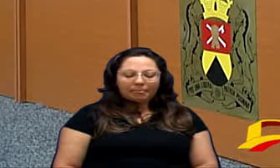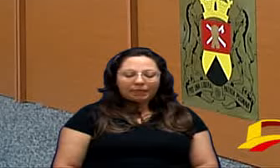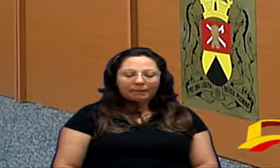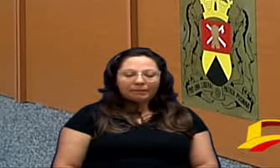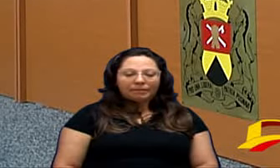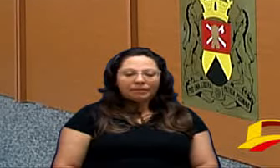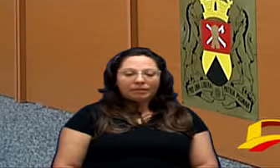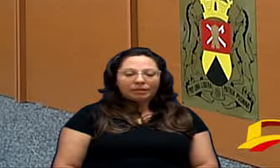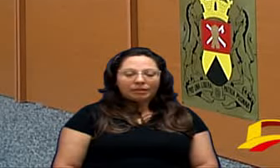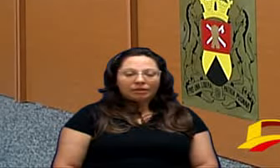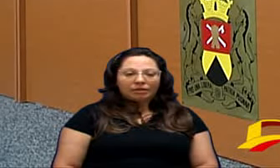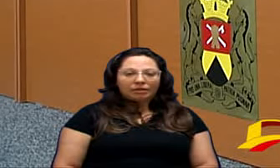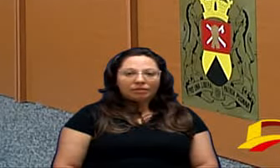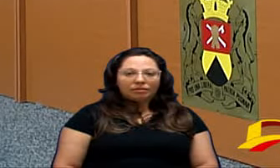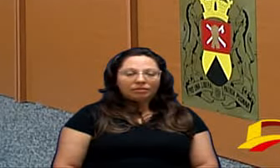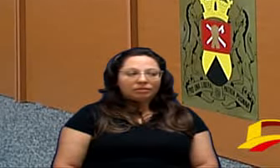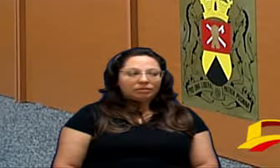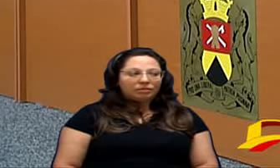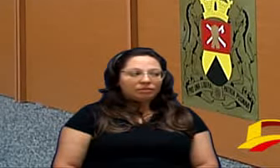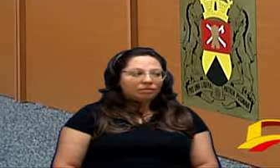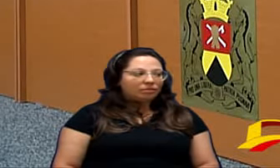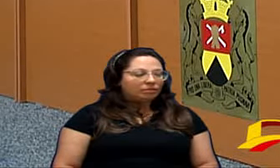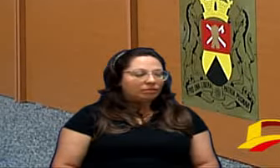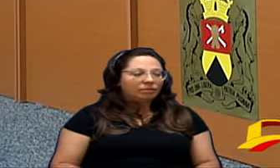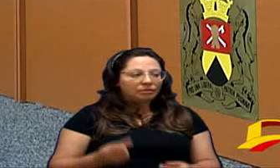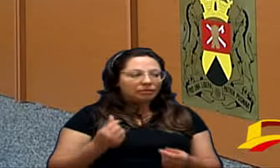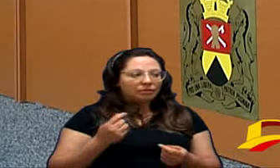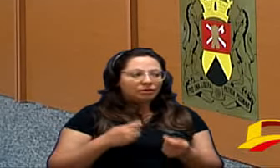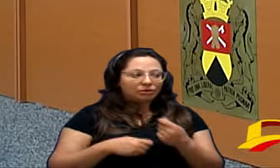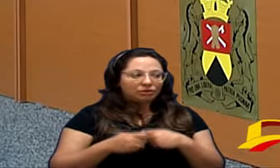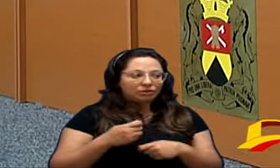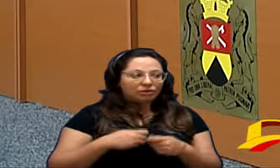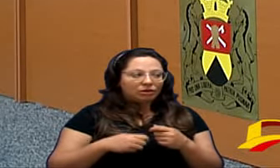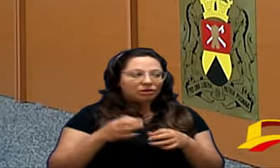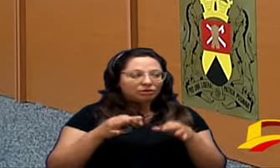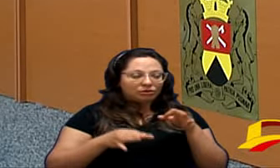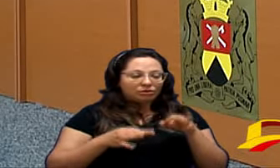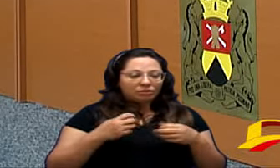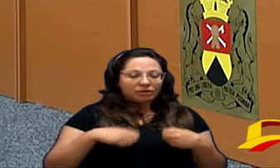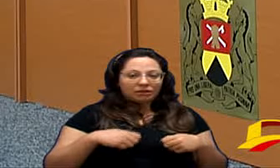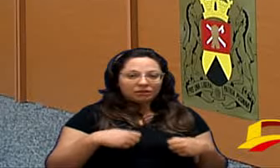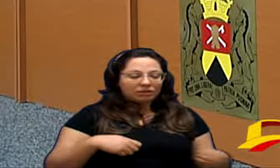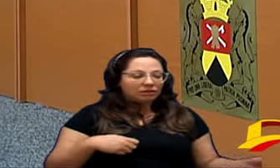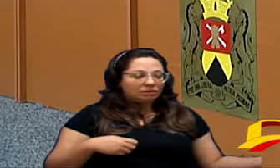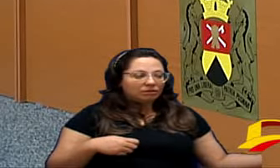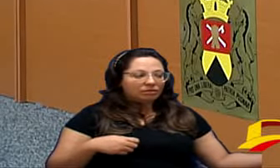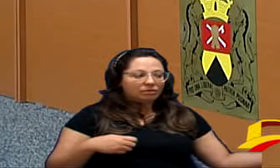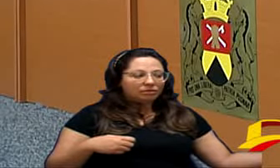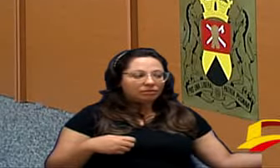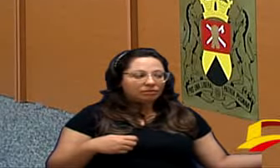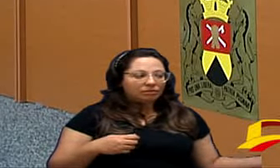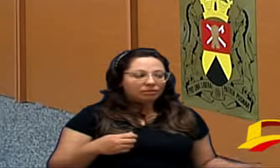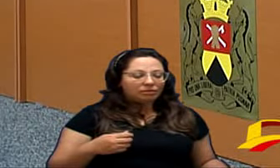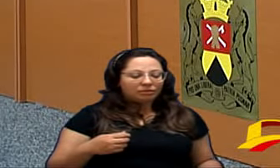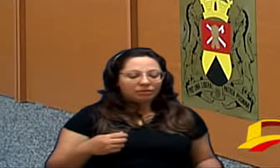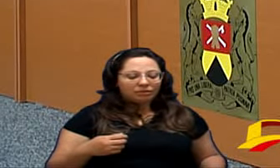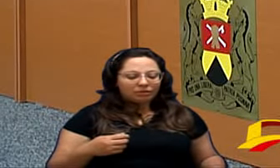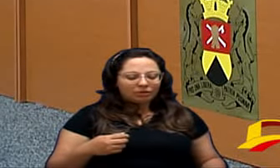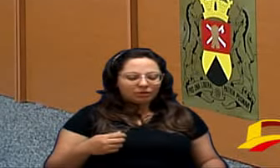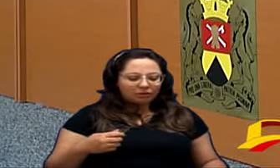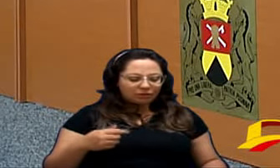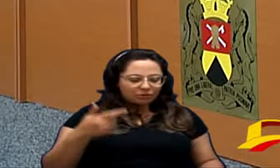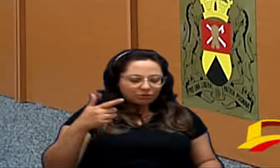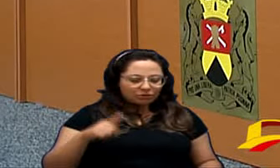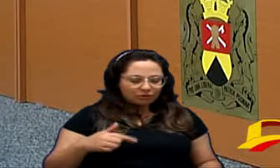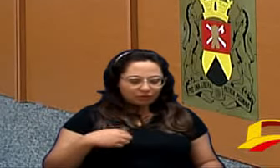funções do secretário as funções para isso tem recursos né não perfeito assim com relação aos secretários que estão sendo investigados de novo